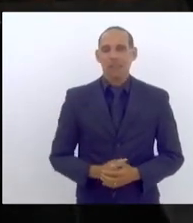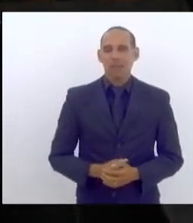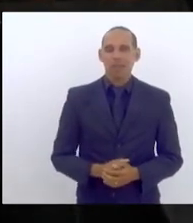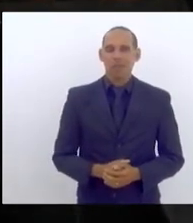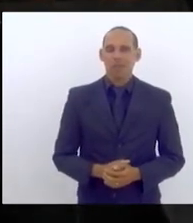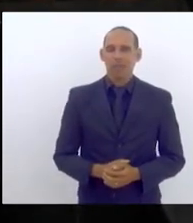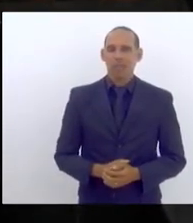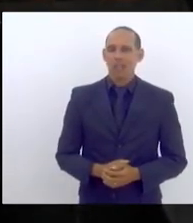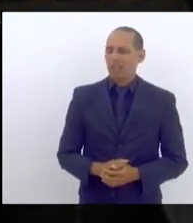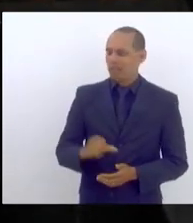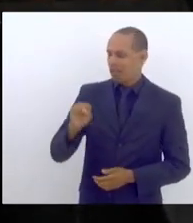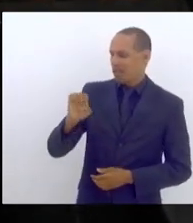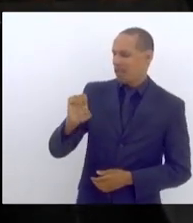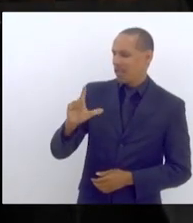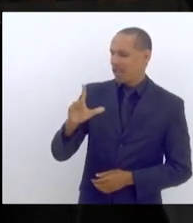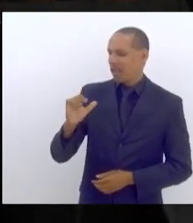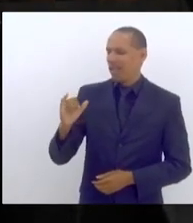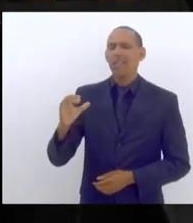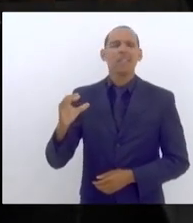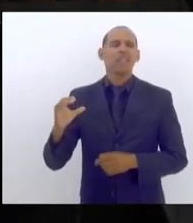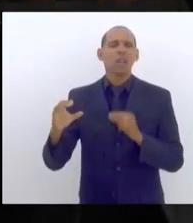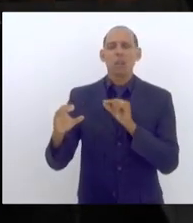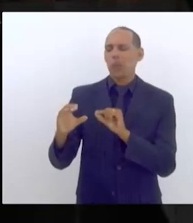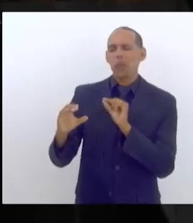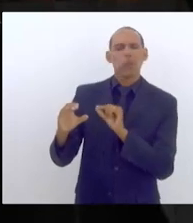O que quer dizer taxa Selic